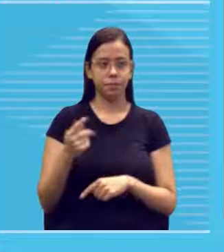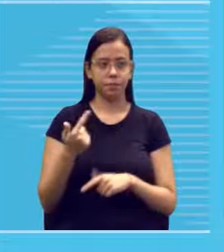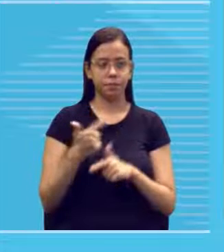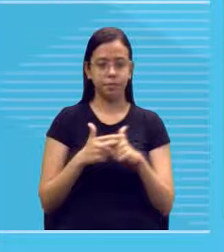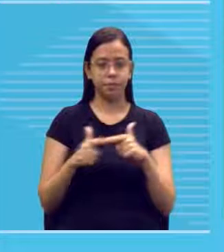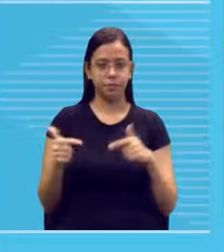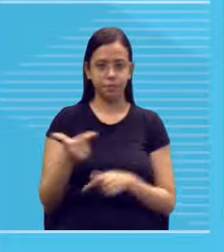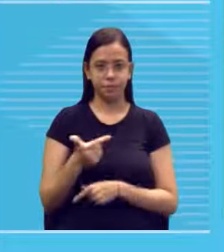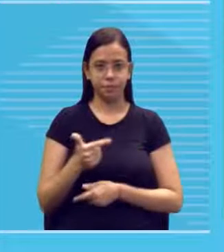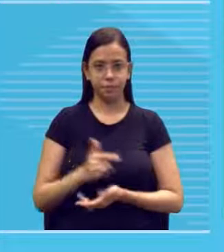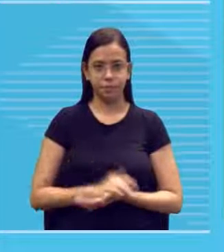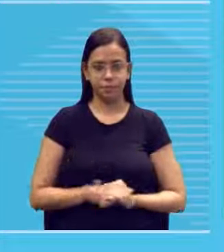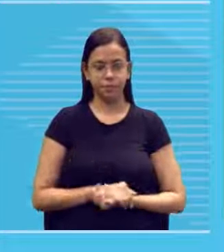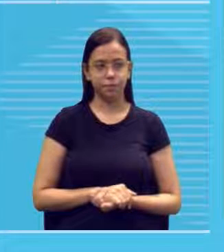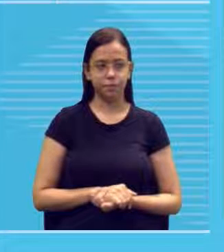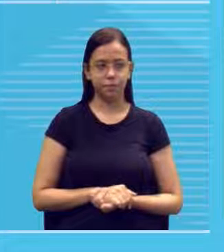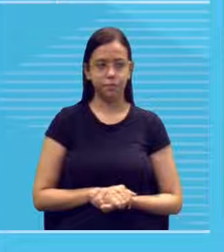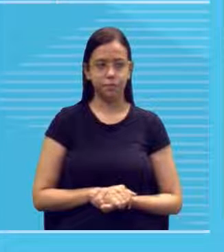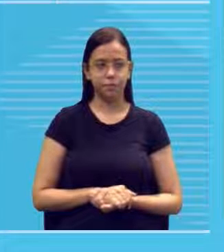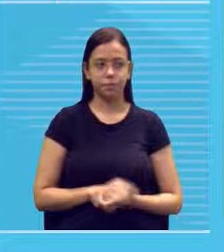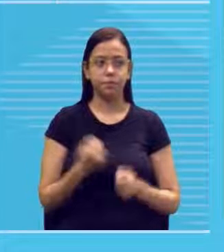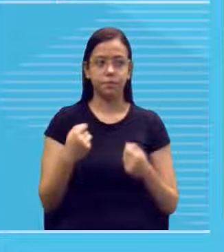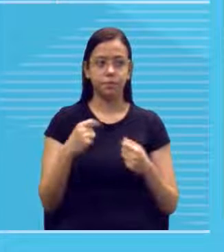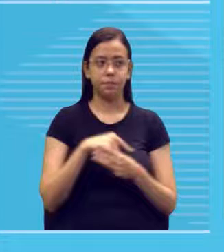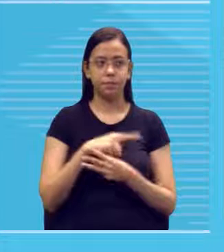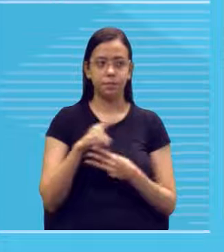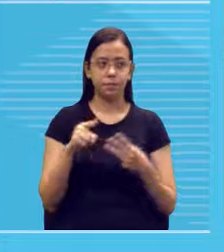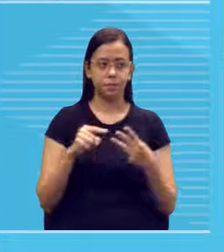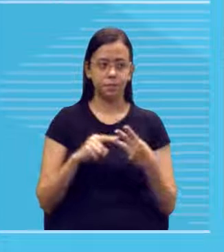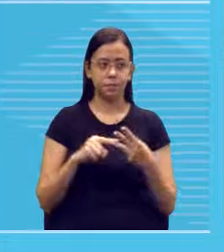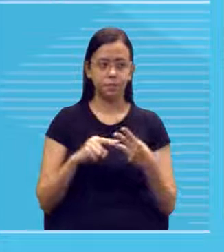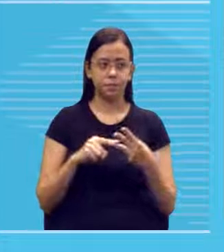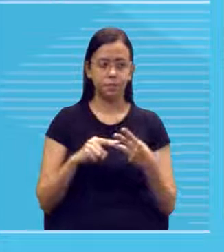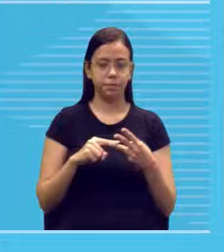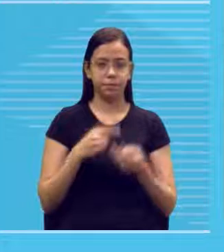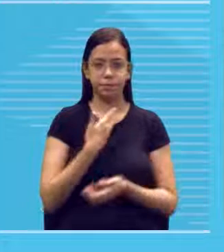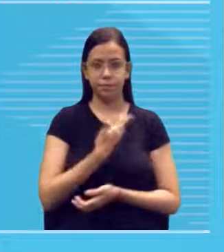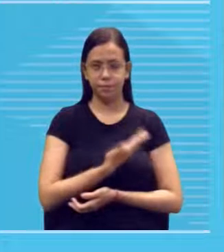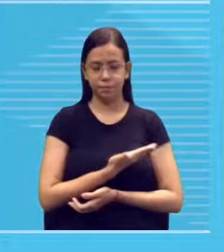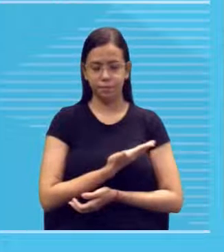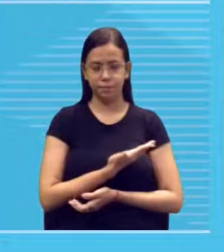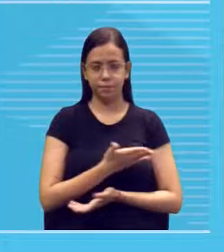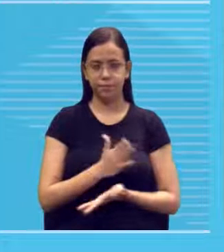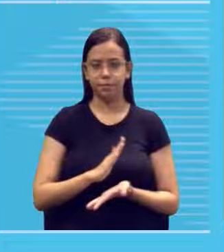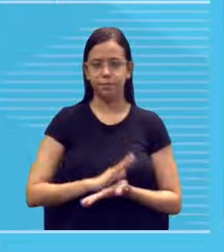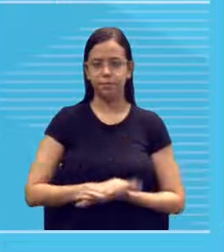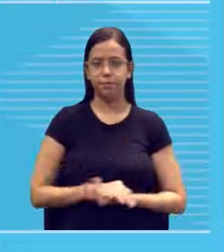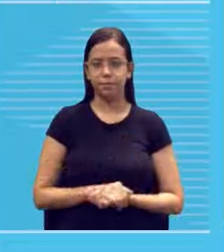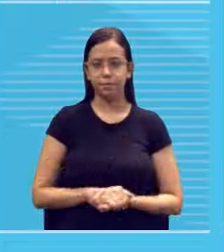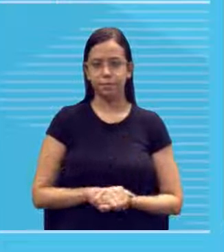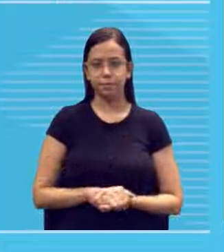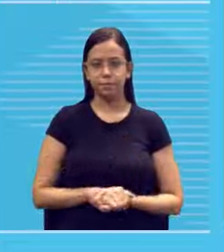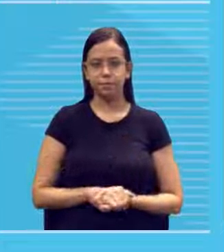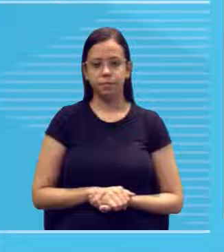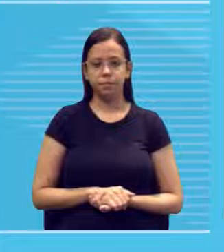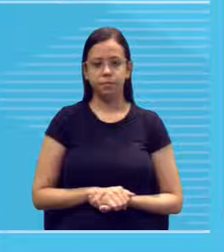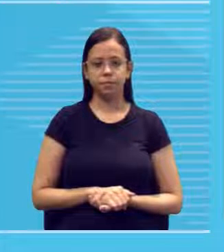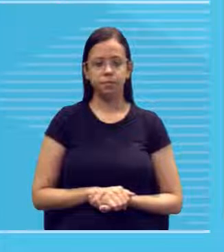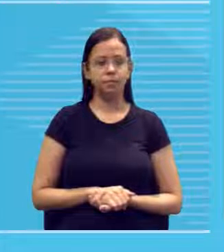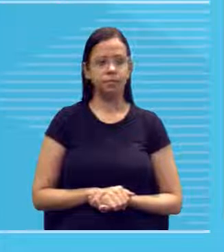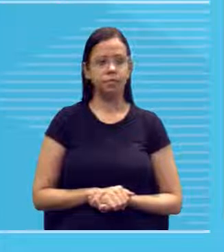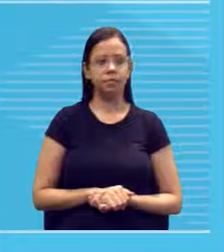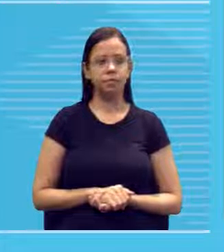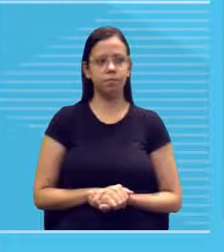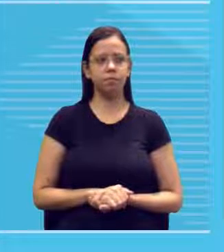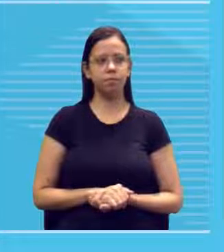dividido por 2 eu preciso de três itens então base maior base menor e a altura base maior